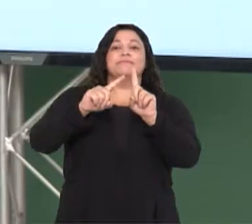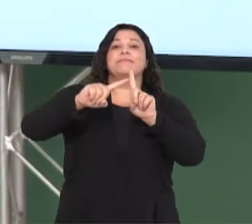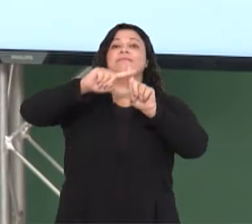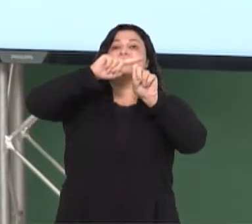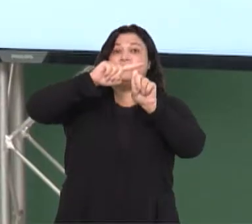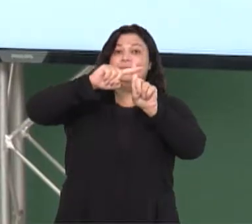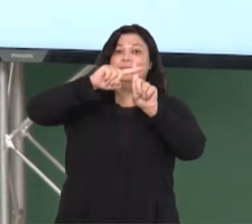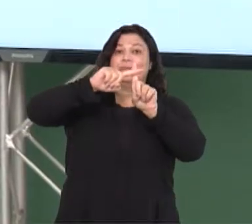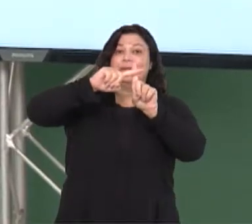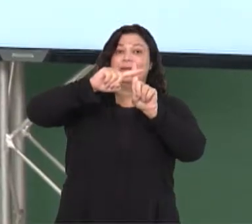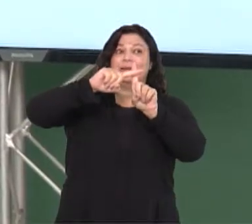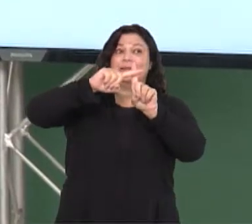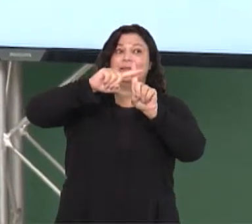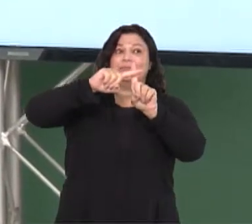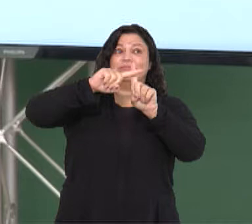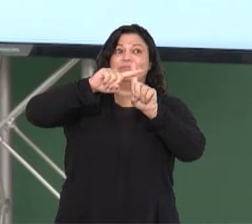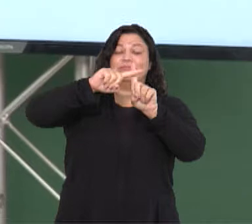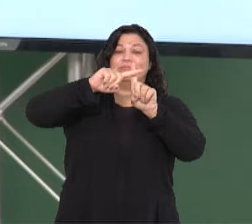adição,